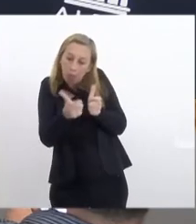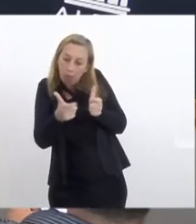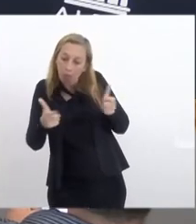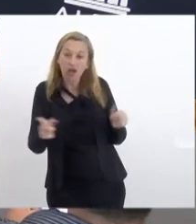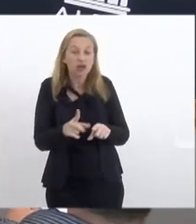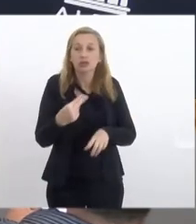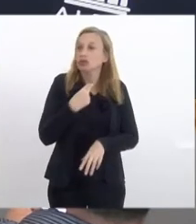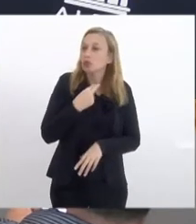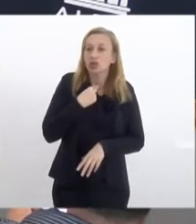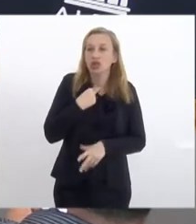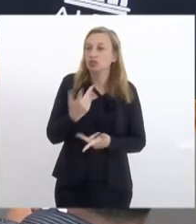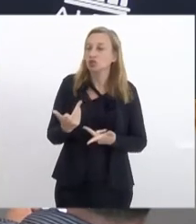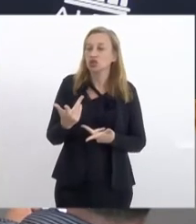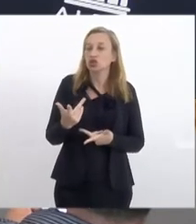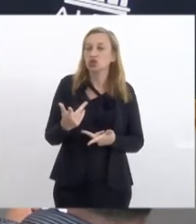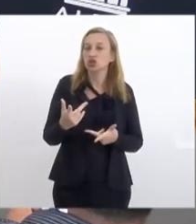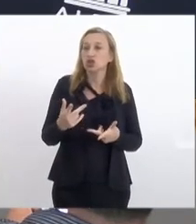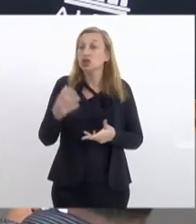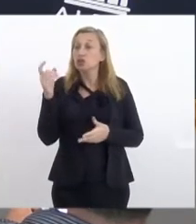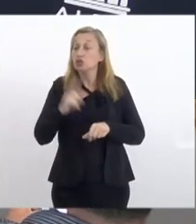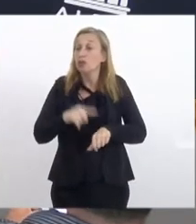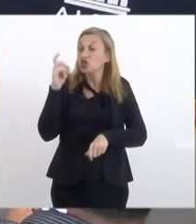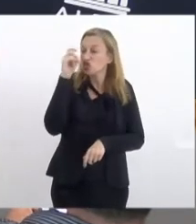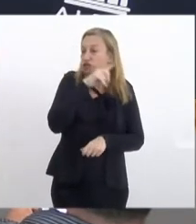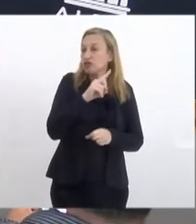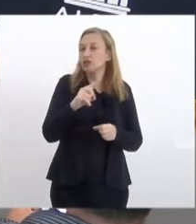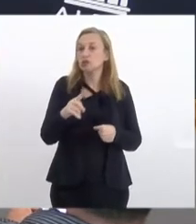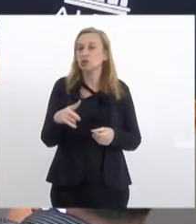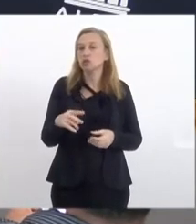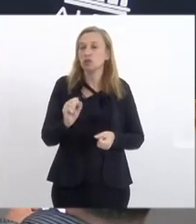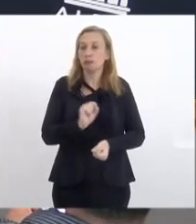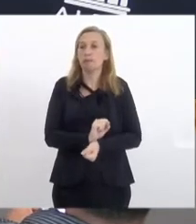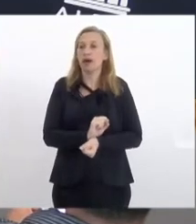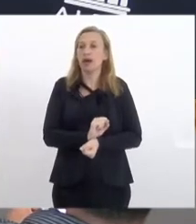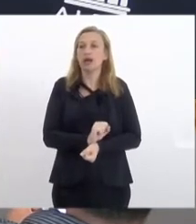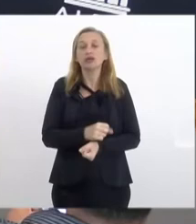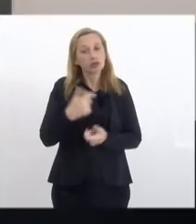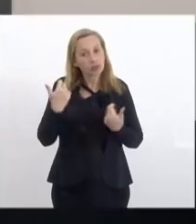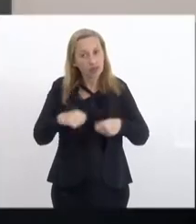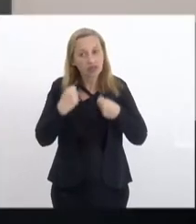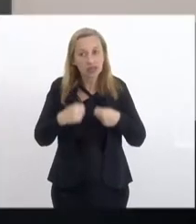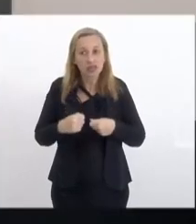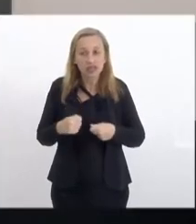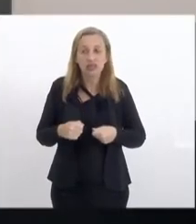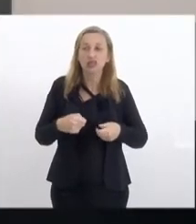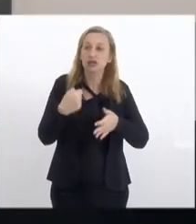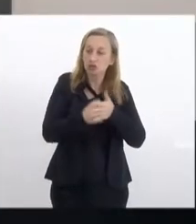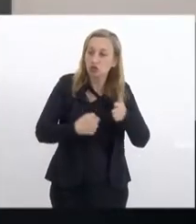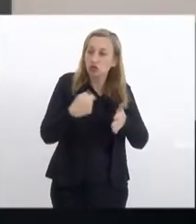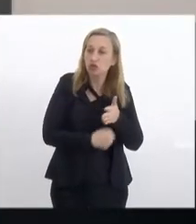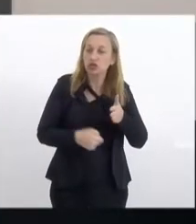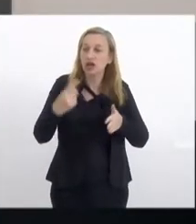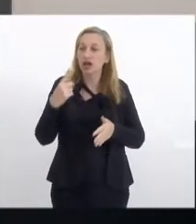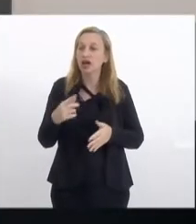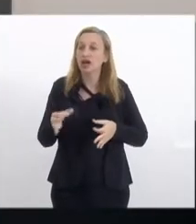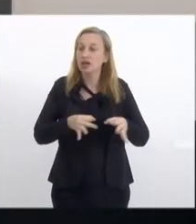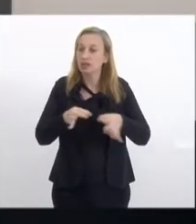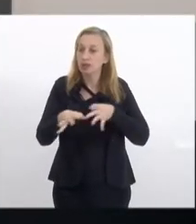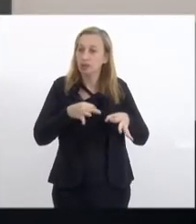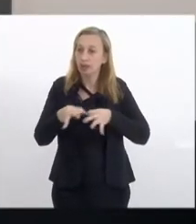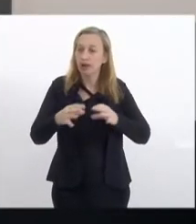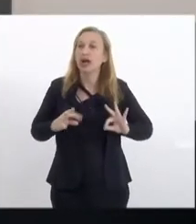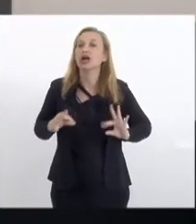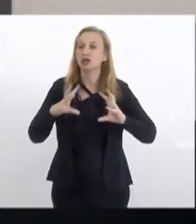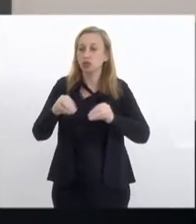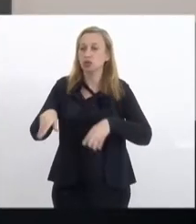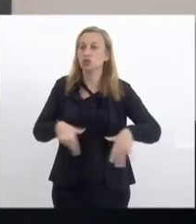a gente nós não podemos, diante da dificuldade, cruzar os braços. Precisamos trilhar os caminhos e potencializar os programas, os projetos que